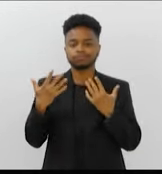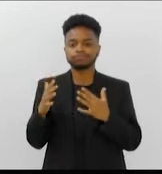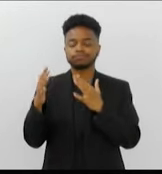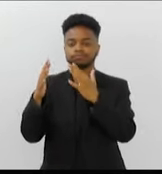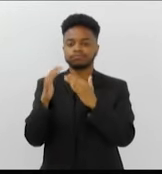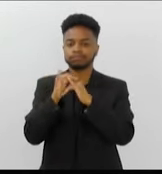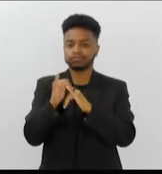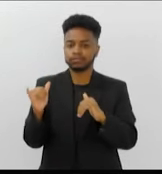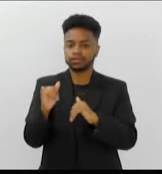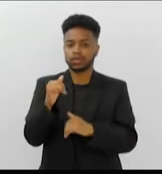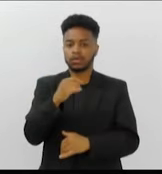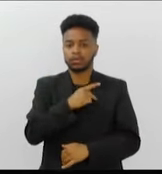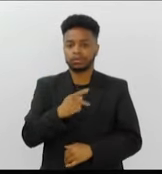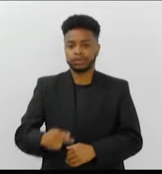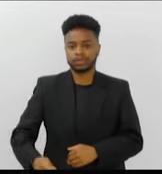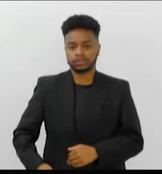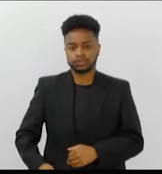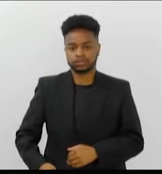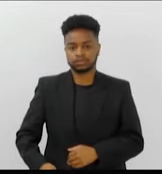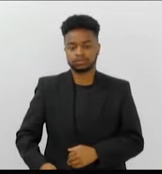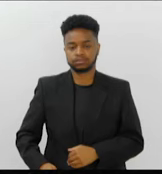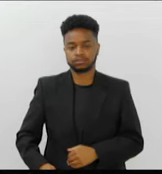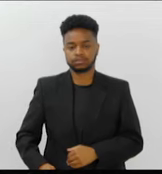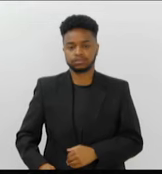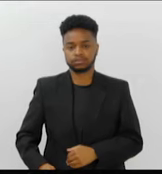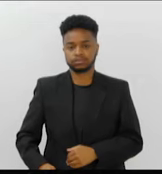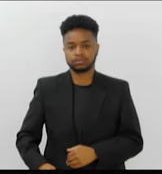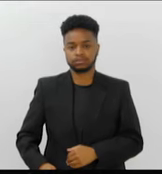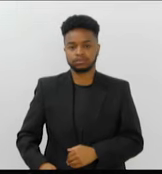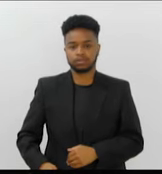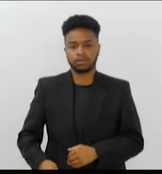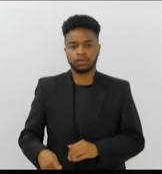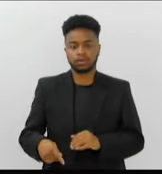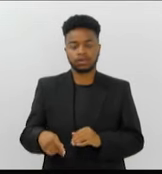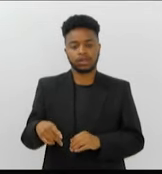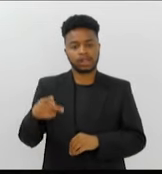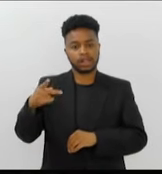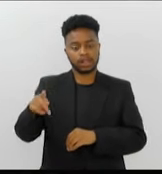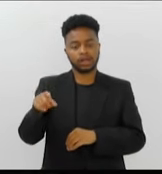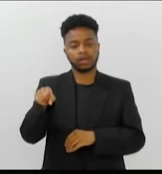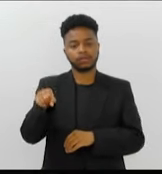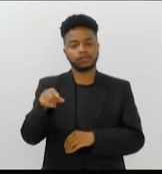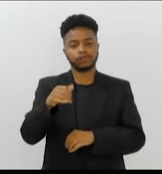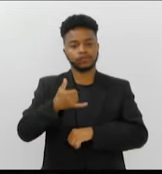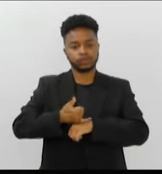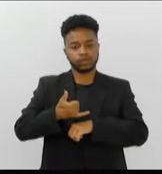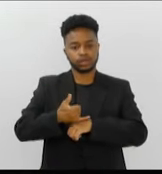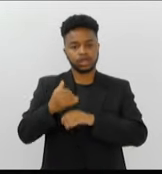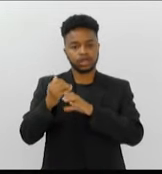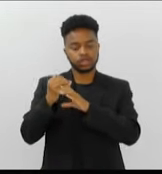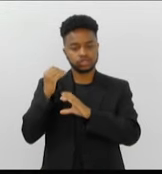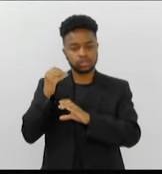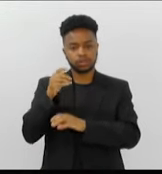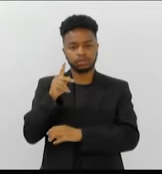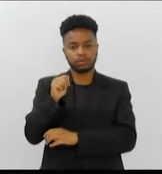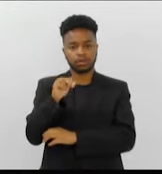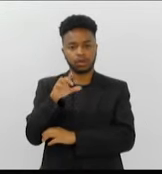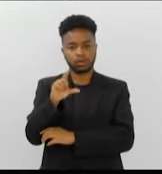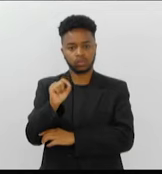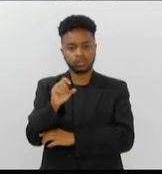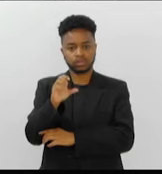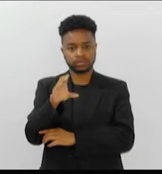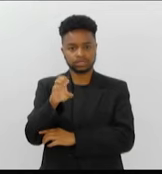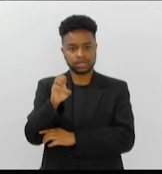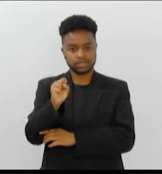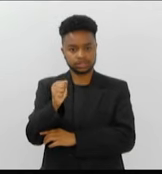parabenizo o presidente do SAI de Volta Redonda, o engenheiro Paulo César, pelo trabalho que ele faz há anos